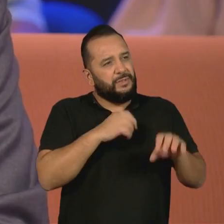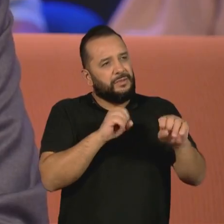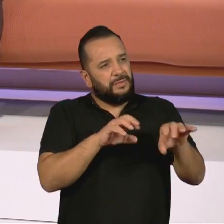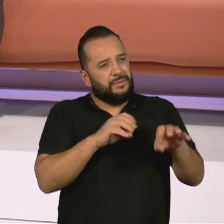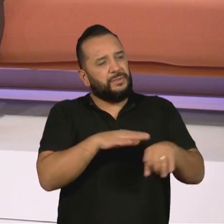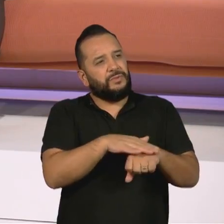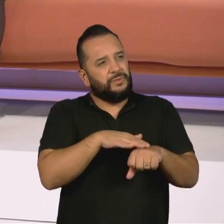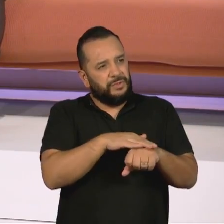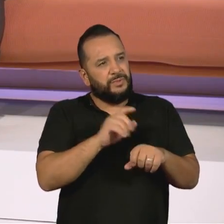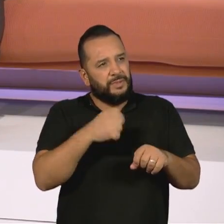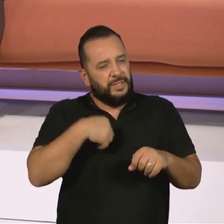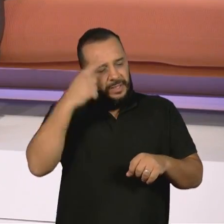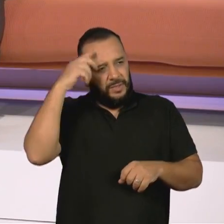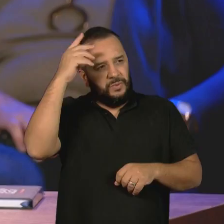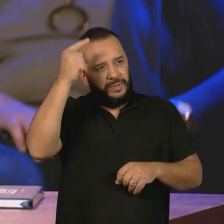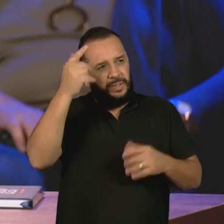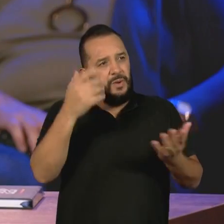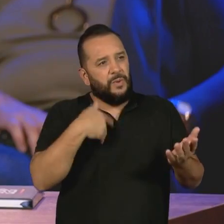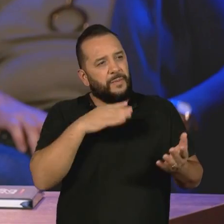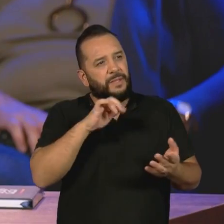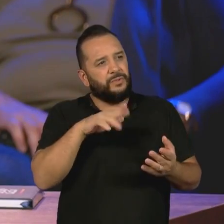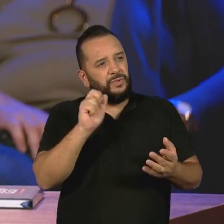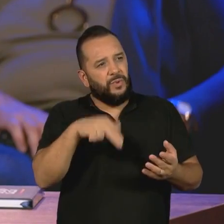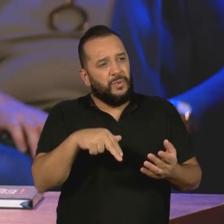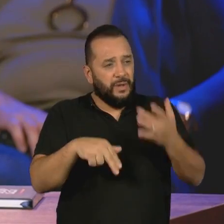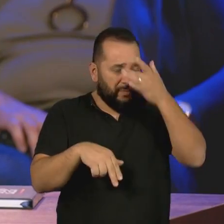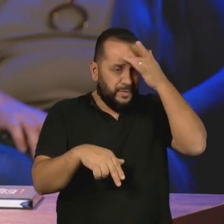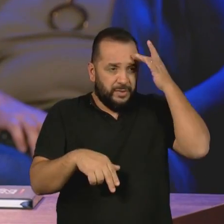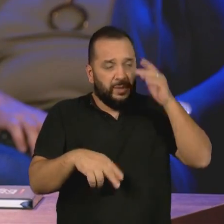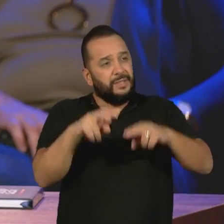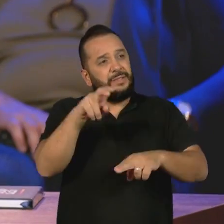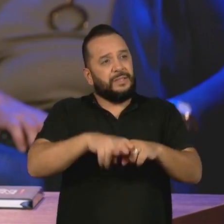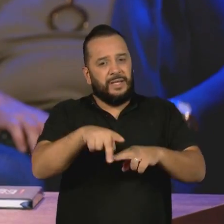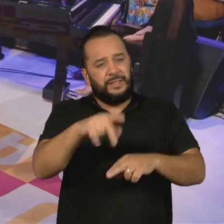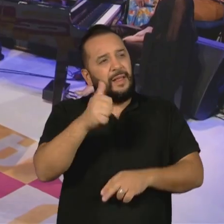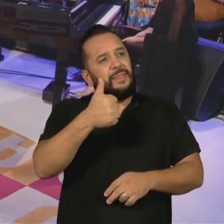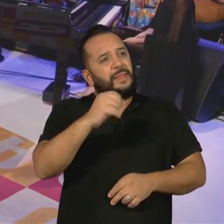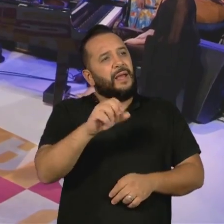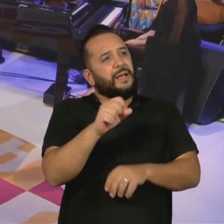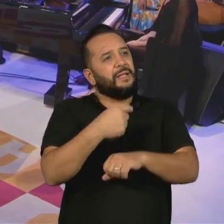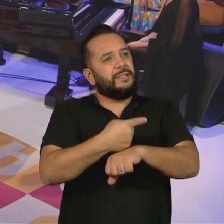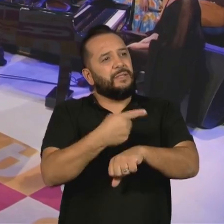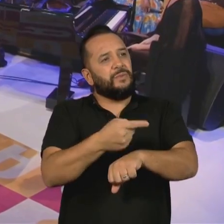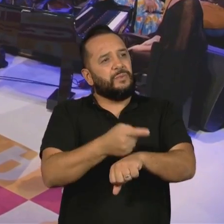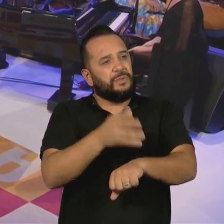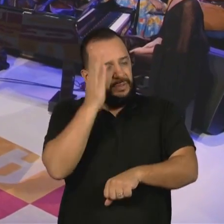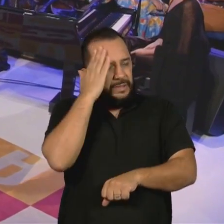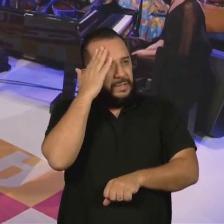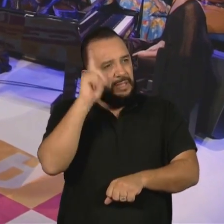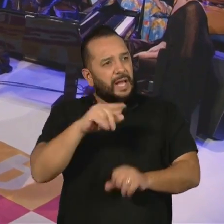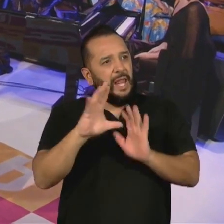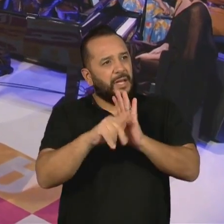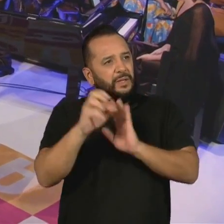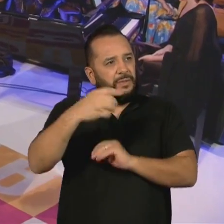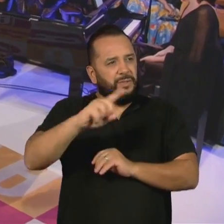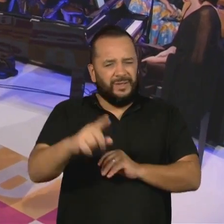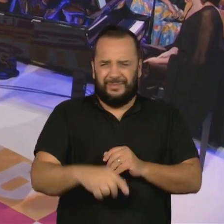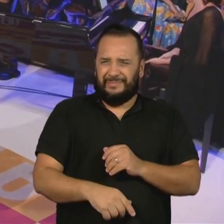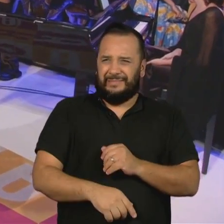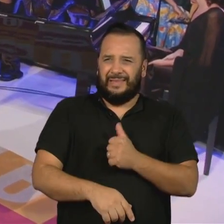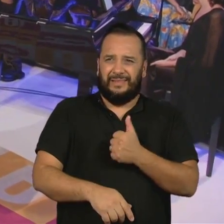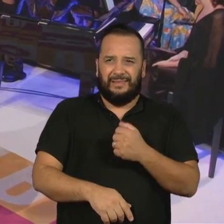Bergson, aí ele falou assim, olha, a pessoa senta ali, 10 segundos eu sei se é bandido ou não. Aí eu falei, 10